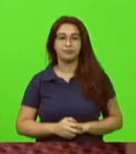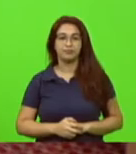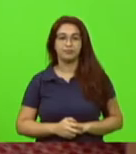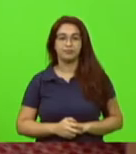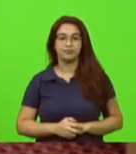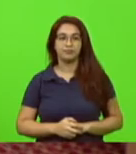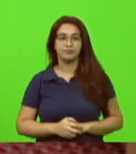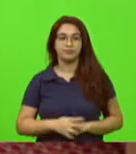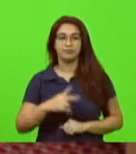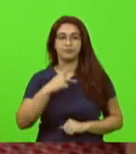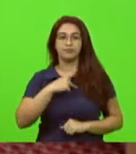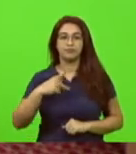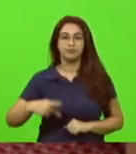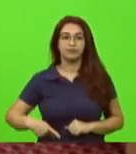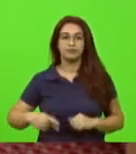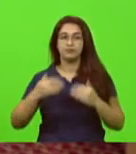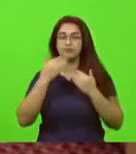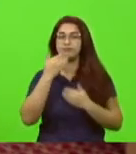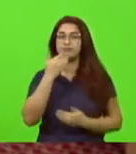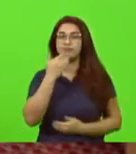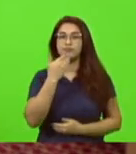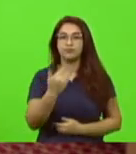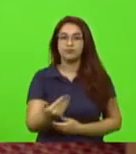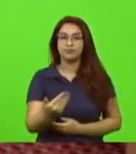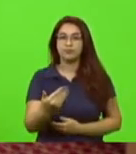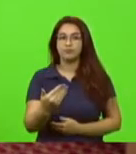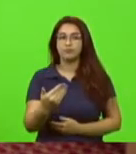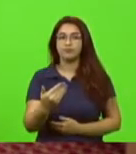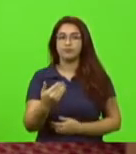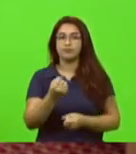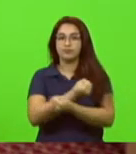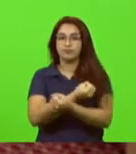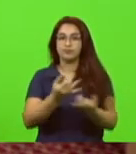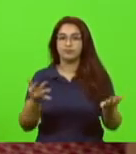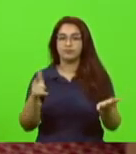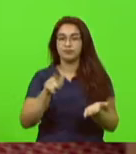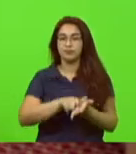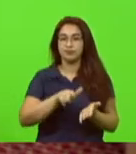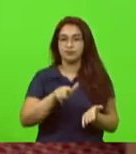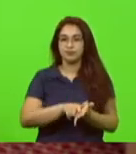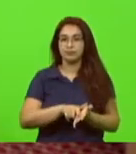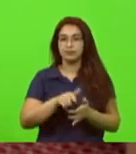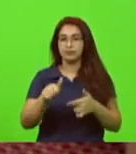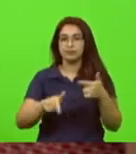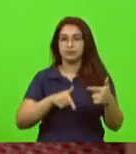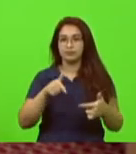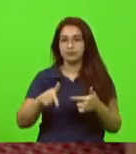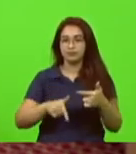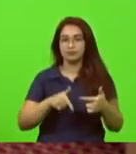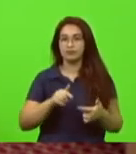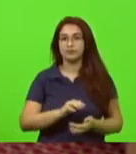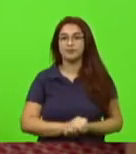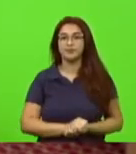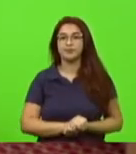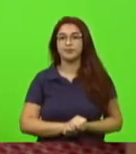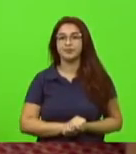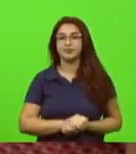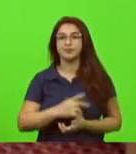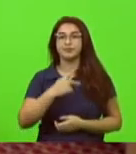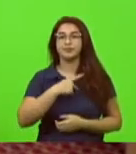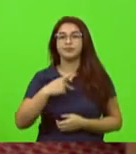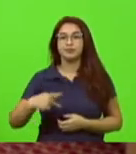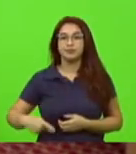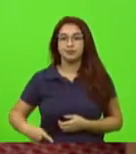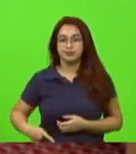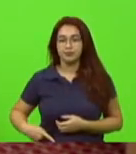o senhor presidente solicitou que se procedesse à distribuição. Ato contínuo, o senhor presidente deu ciência